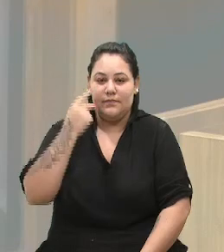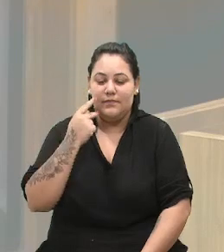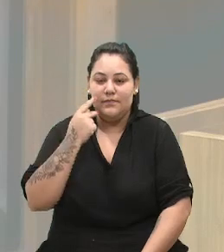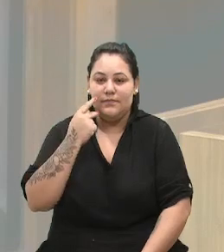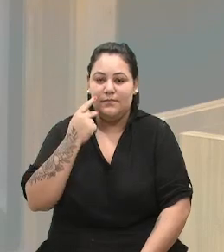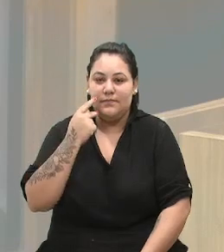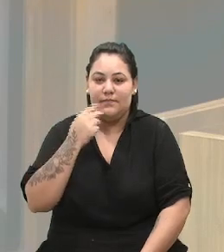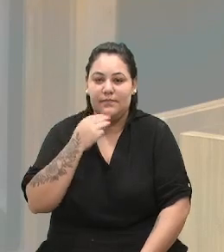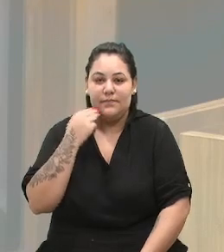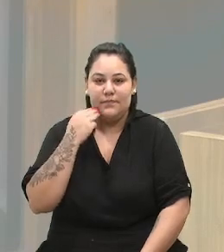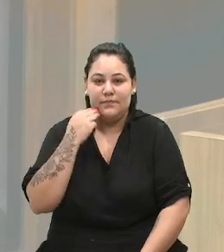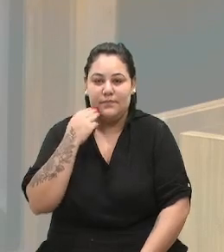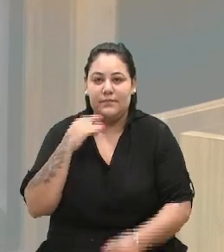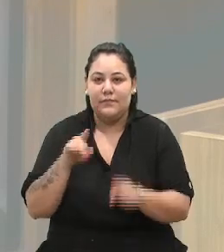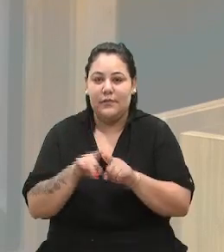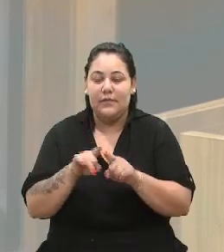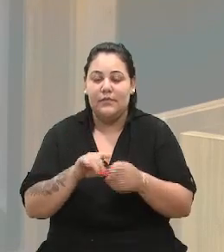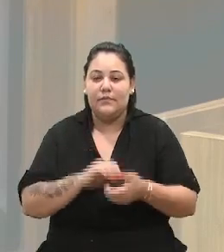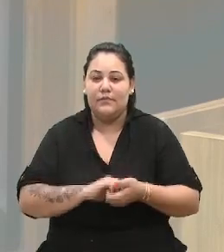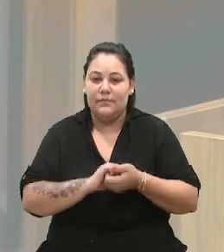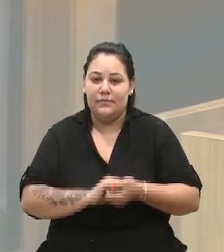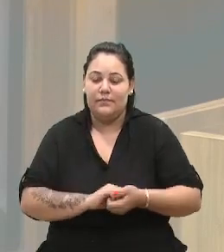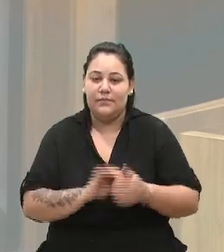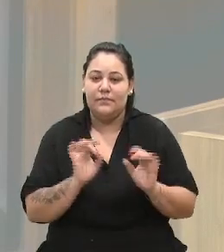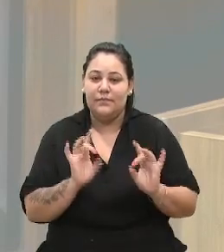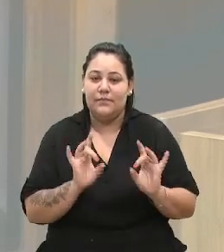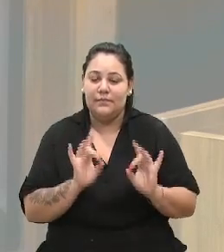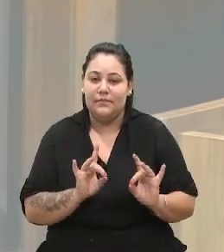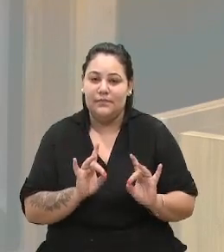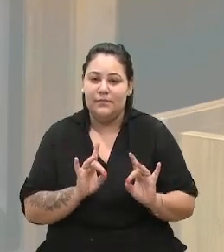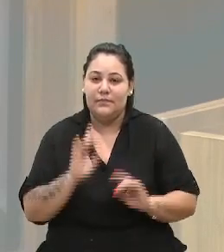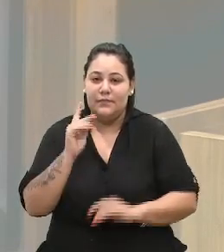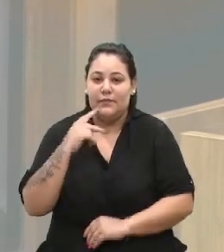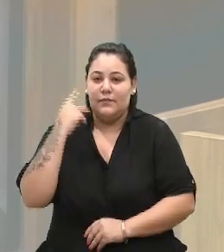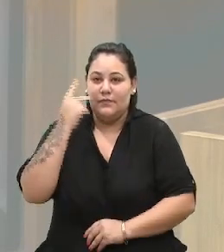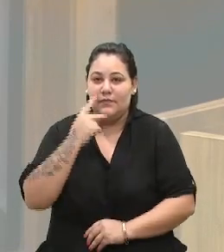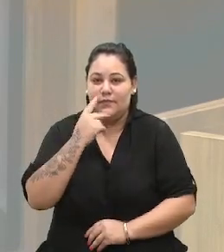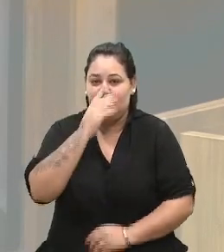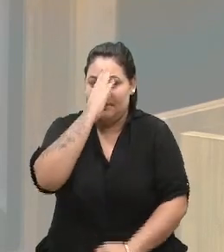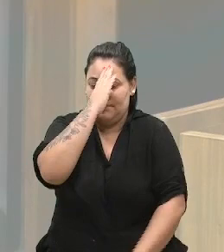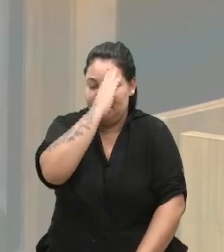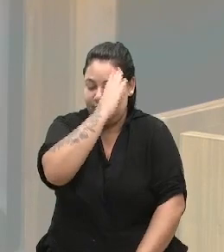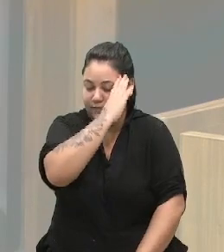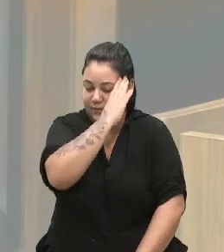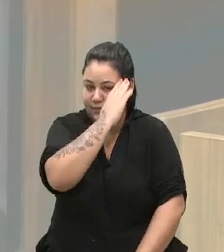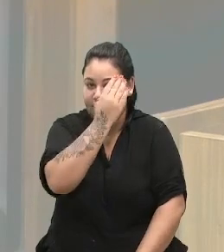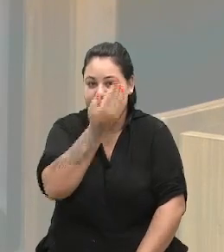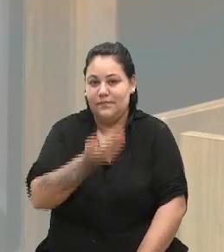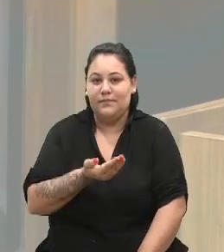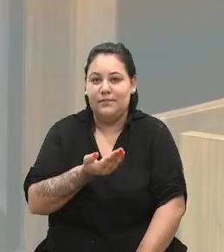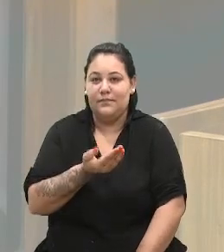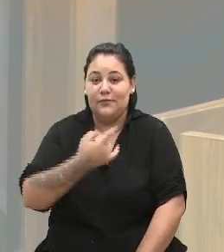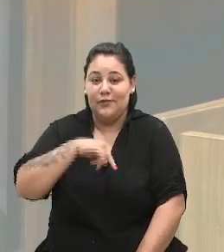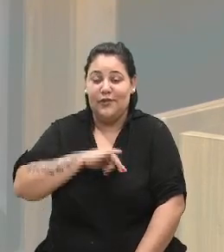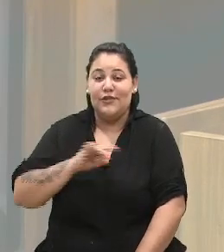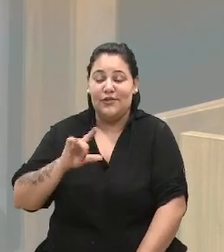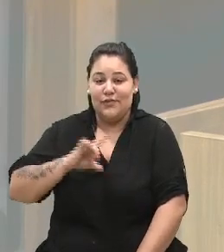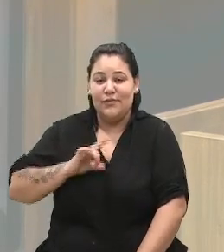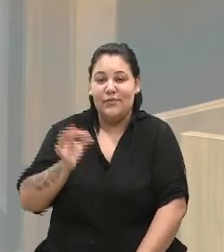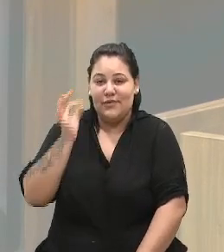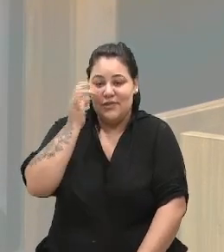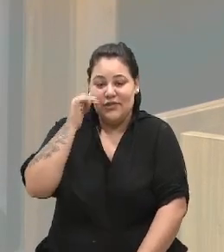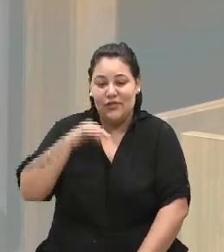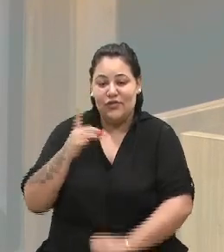Santos. Uma saudação especial também ao vereador Adriano Bressan. Quando nós estivemos aqui no dia 2